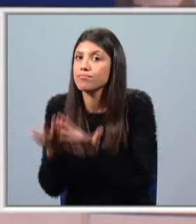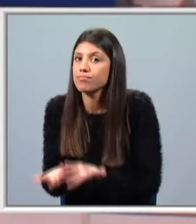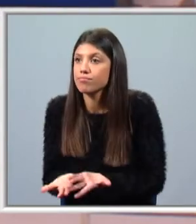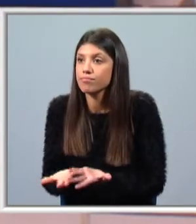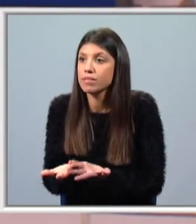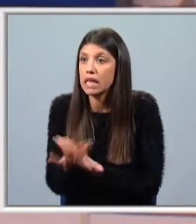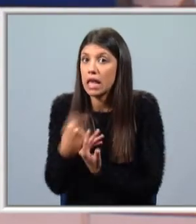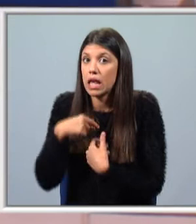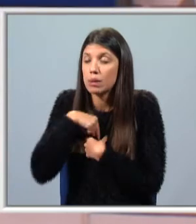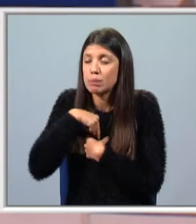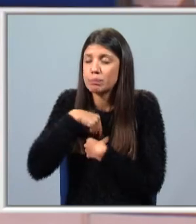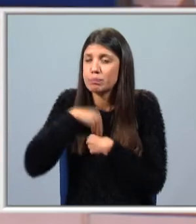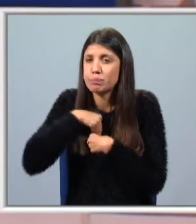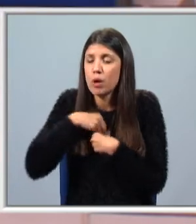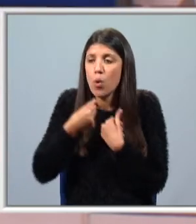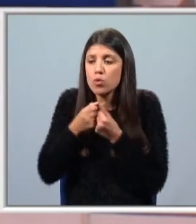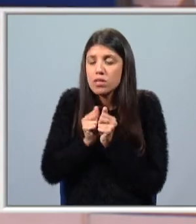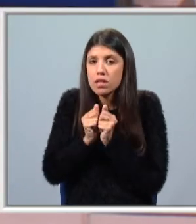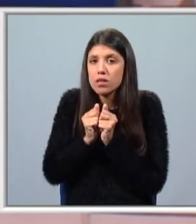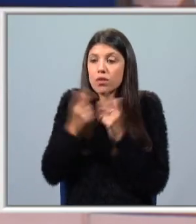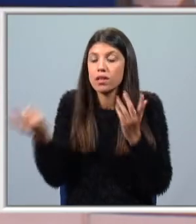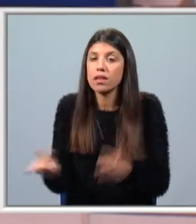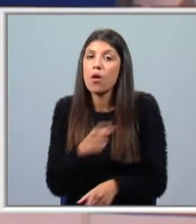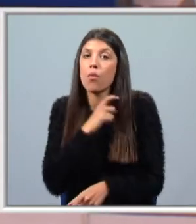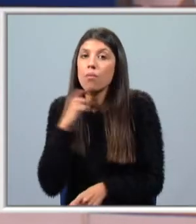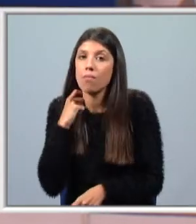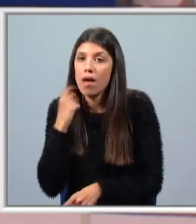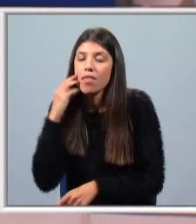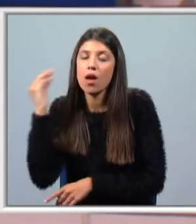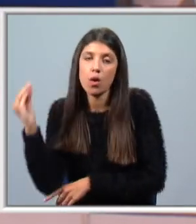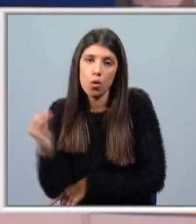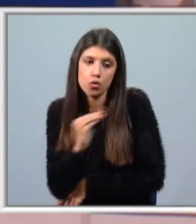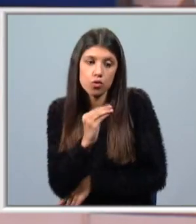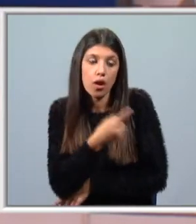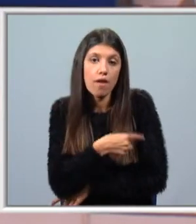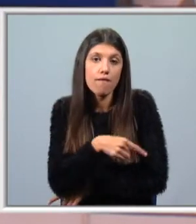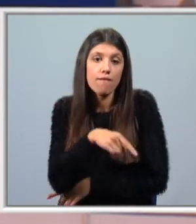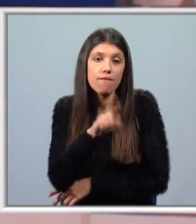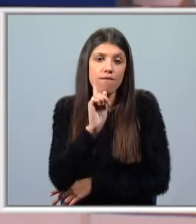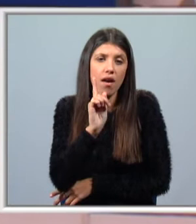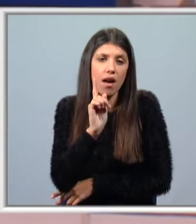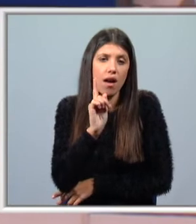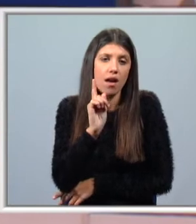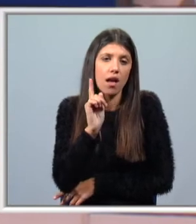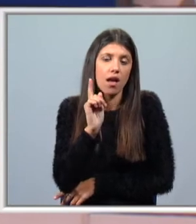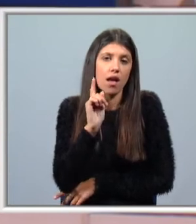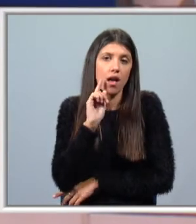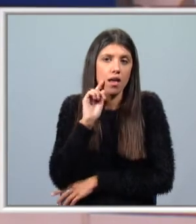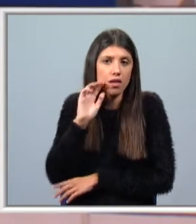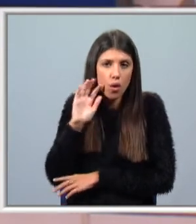viver com o segredo. O frade aconselhou-o a ir a um canavial, que é um sítio onde tem muitas, muitas